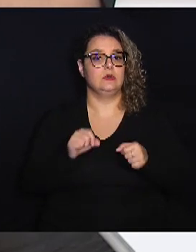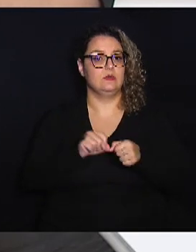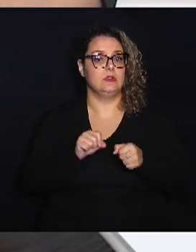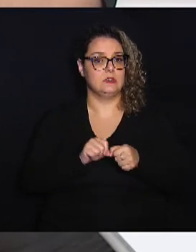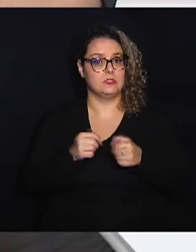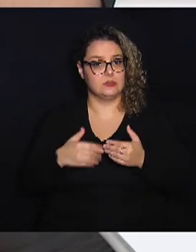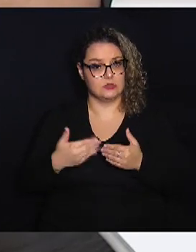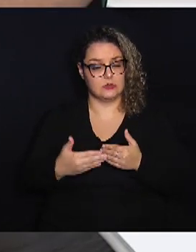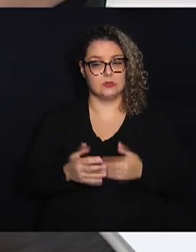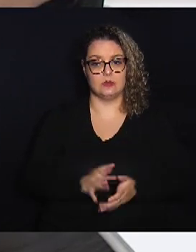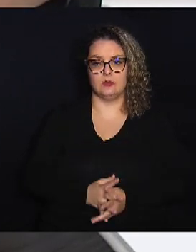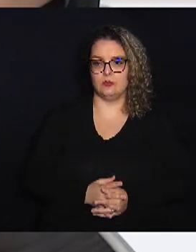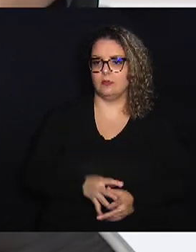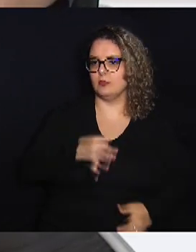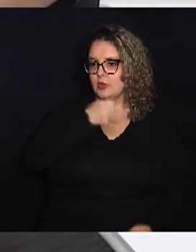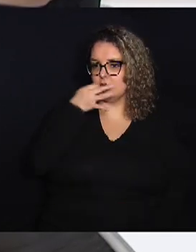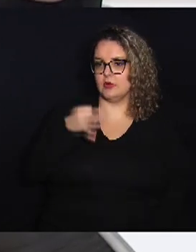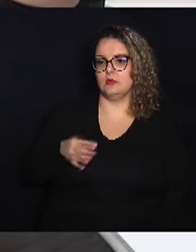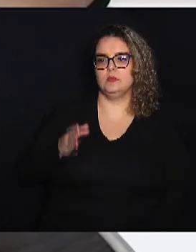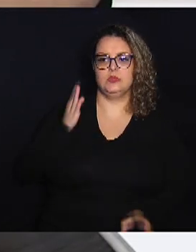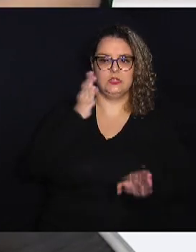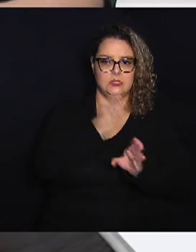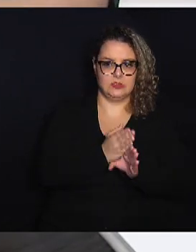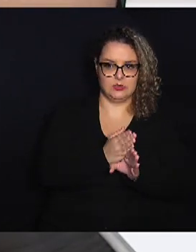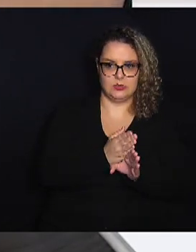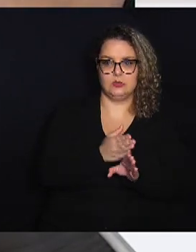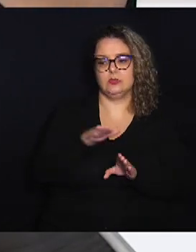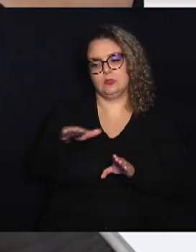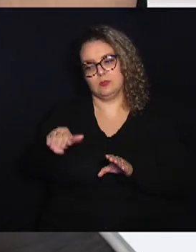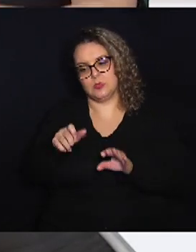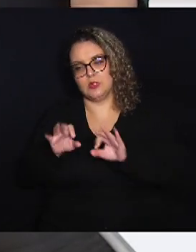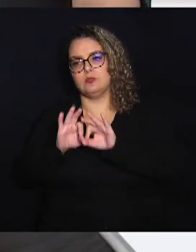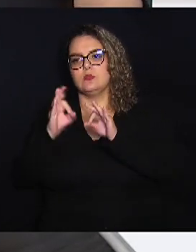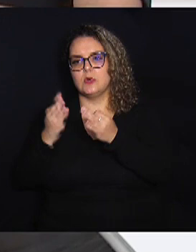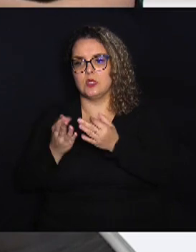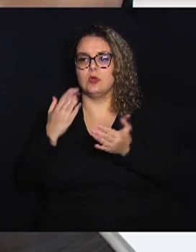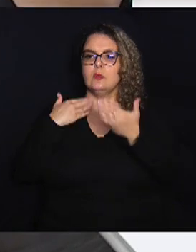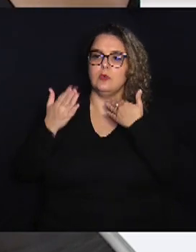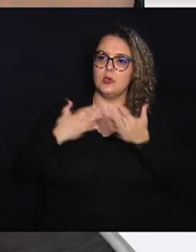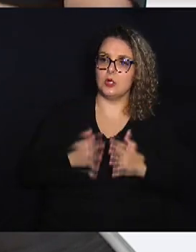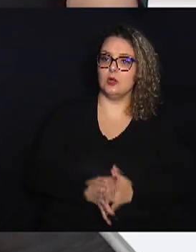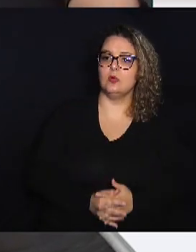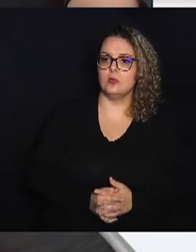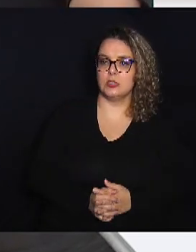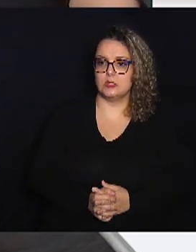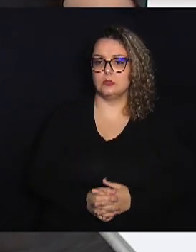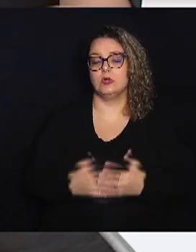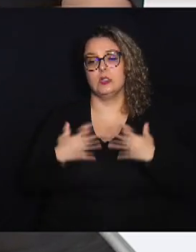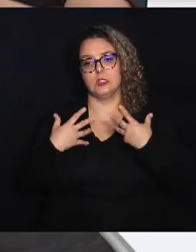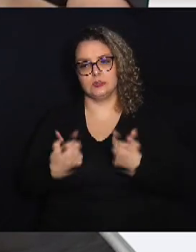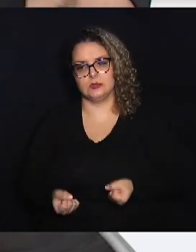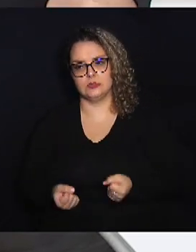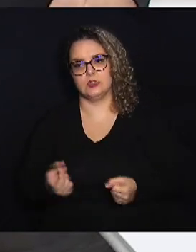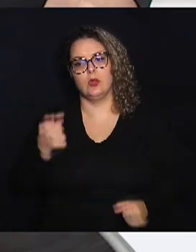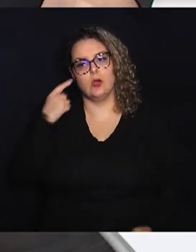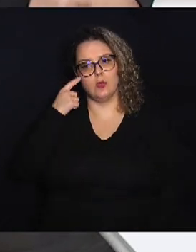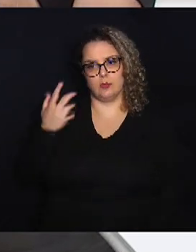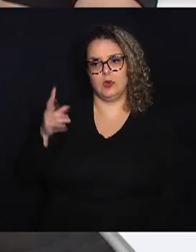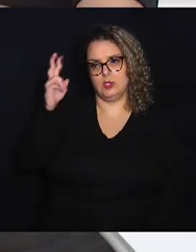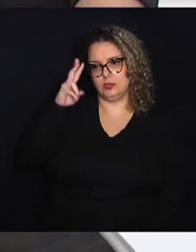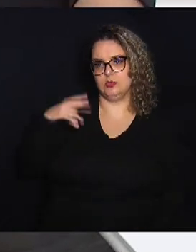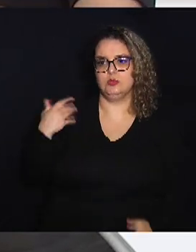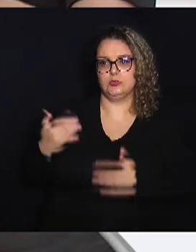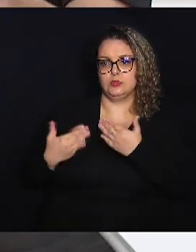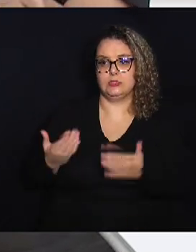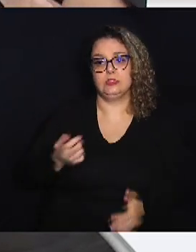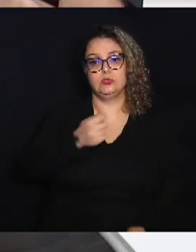partir daquele momento? Perfeito. Identificamos, chamamos a família, conversamos, recebemos ali uma noção do histórico desse